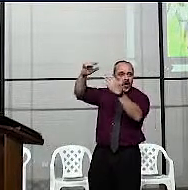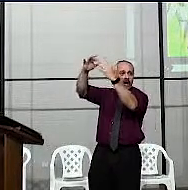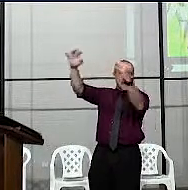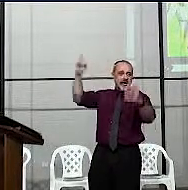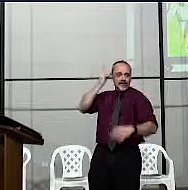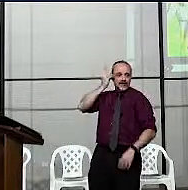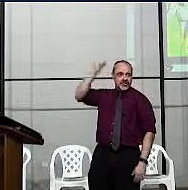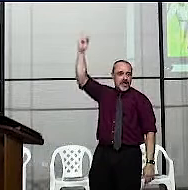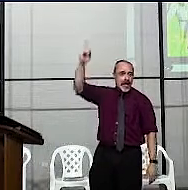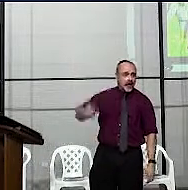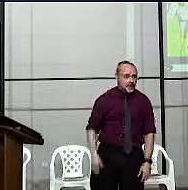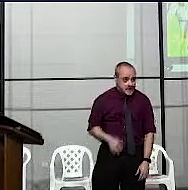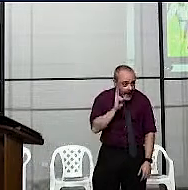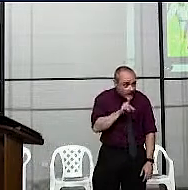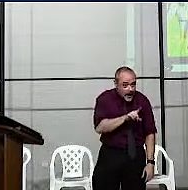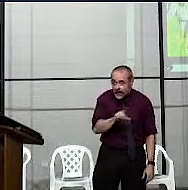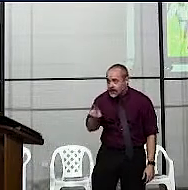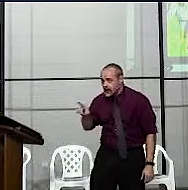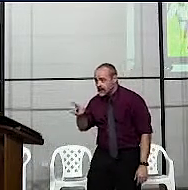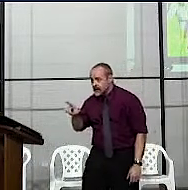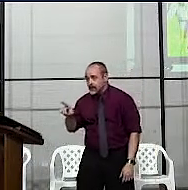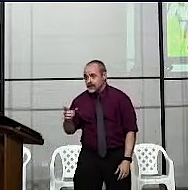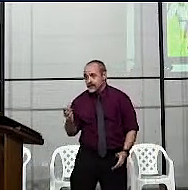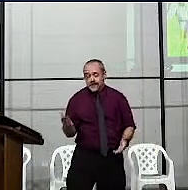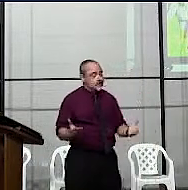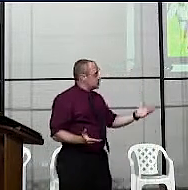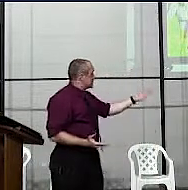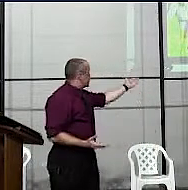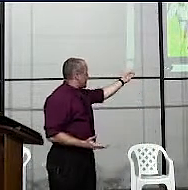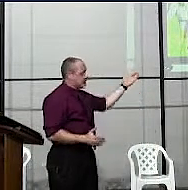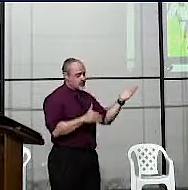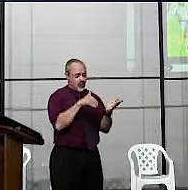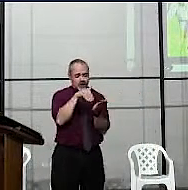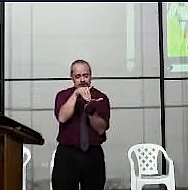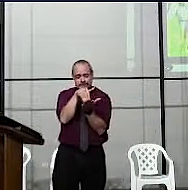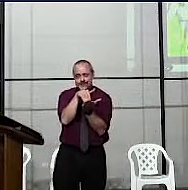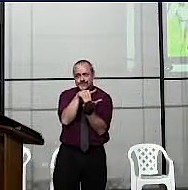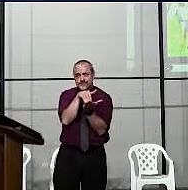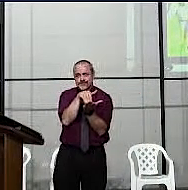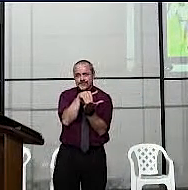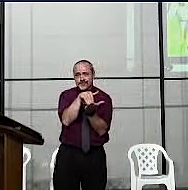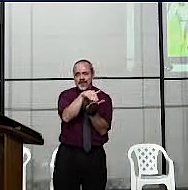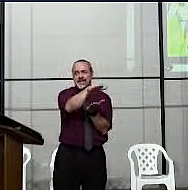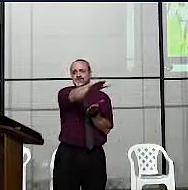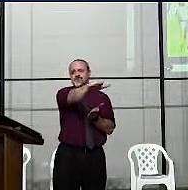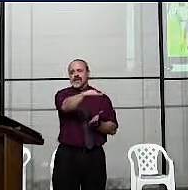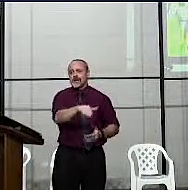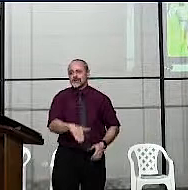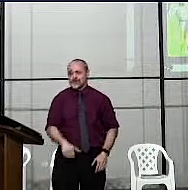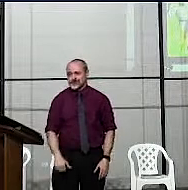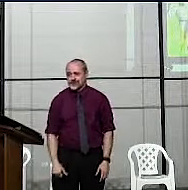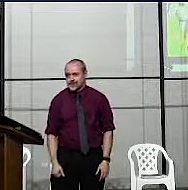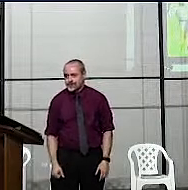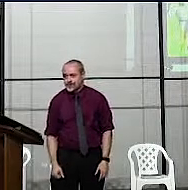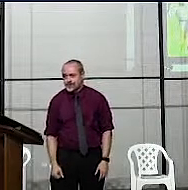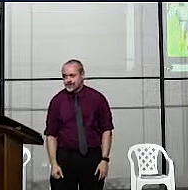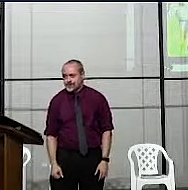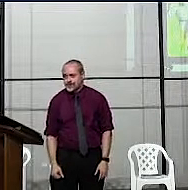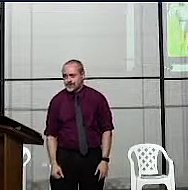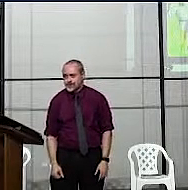da glória de Deus. Lembra? Eles foram expulsados.